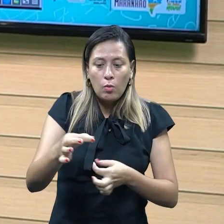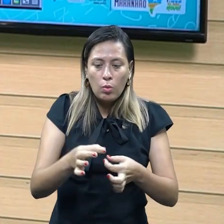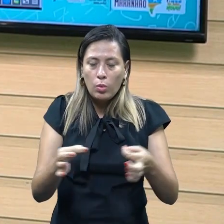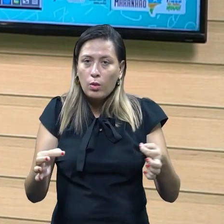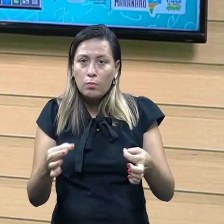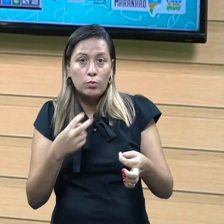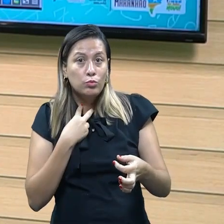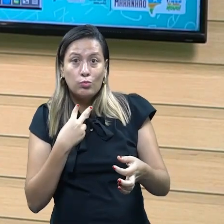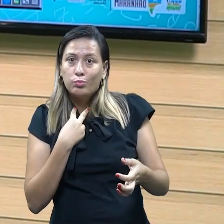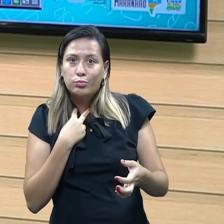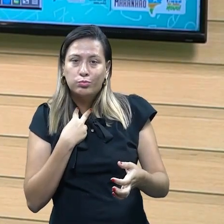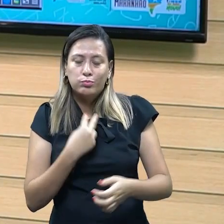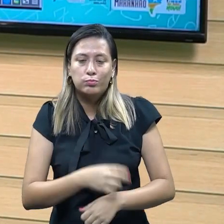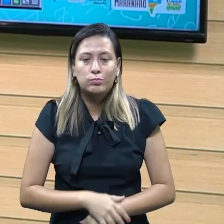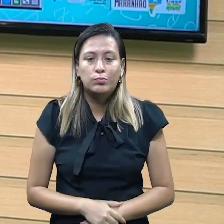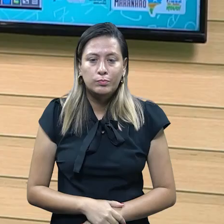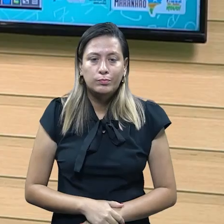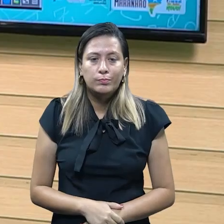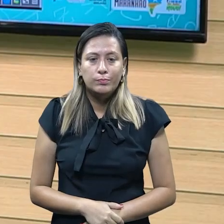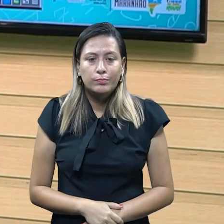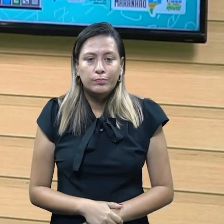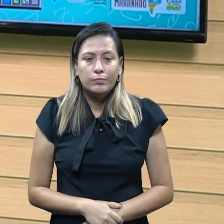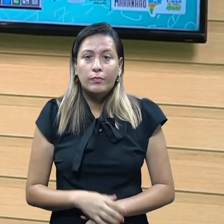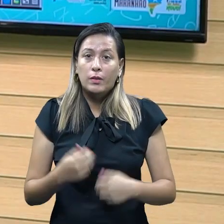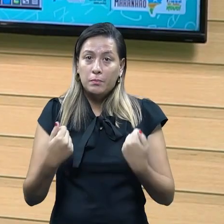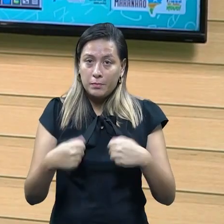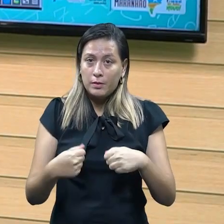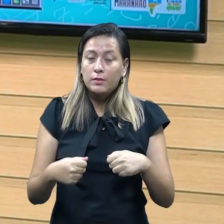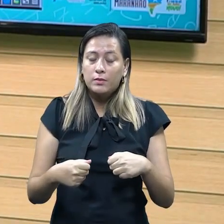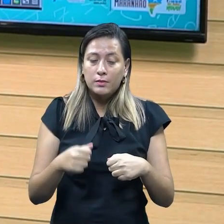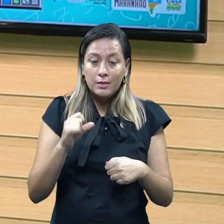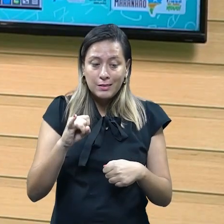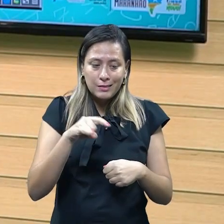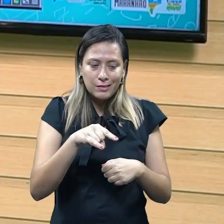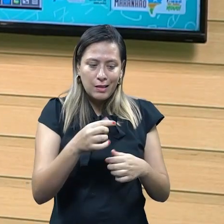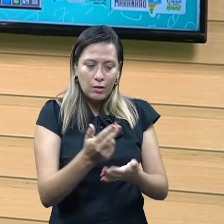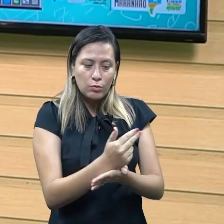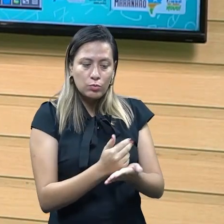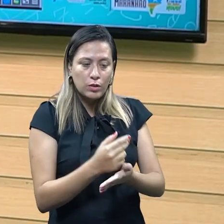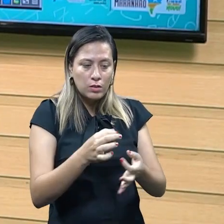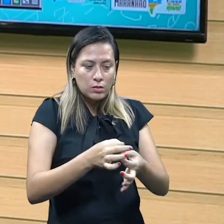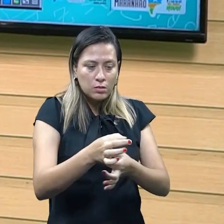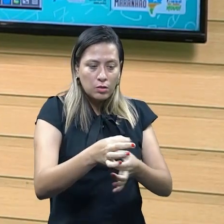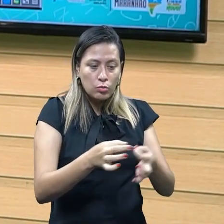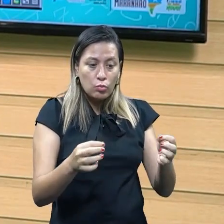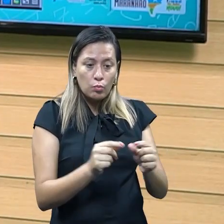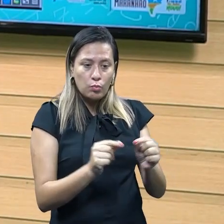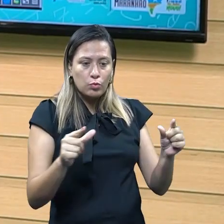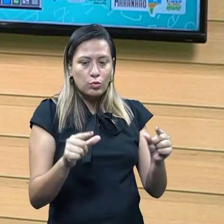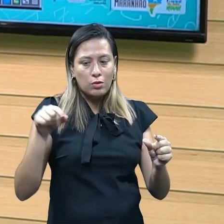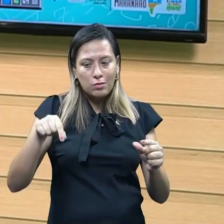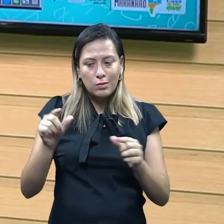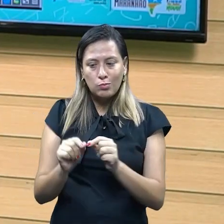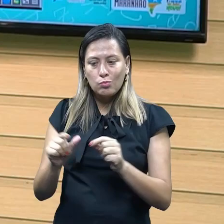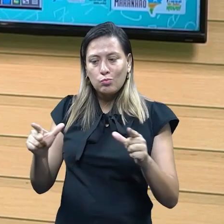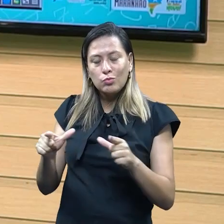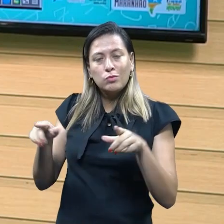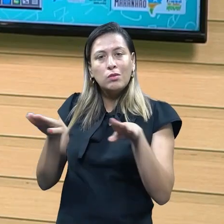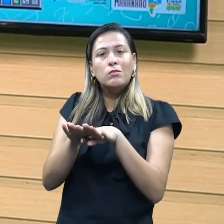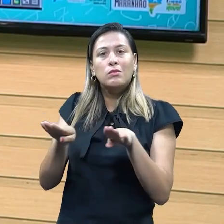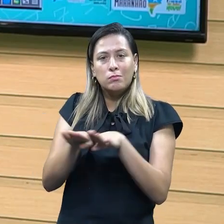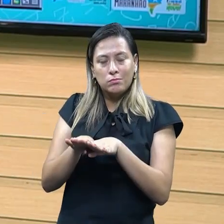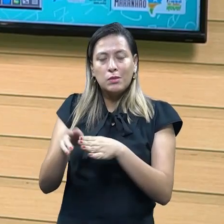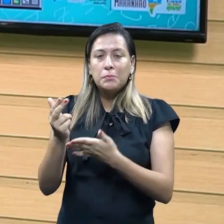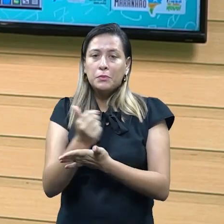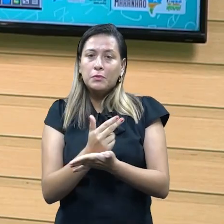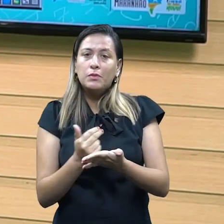as outras sem essa mudança. Precisa haver essa mudança de forma proporcional, para que o desenho,